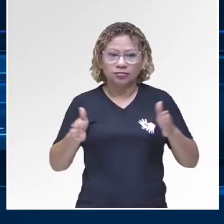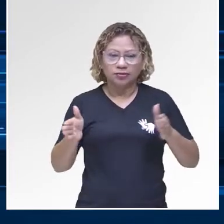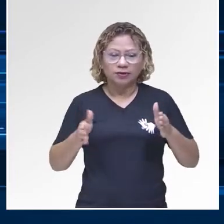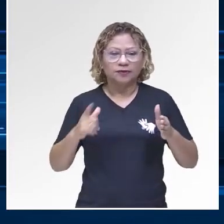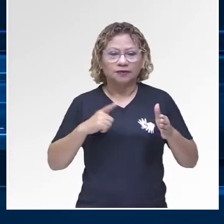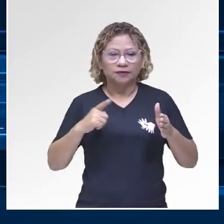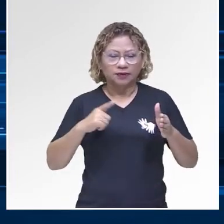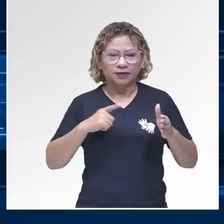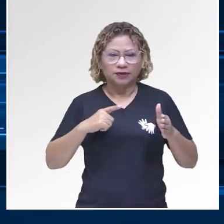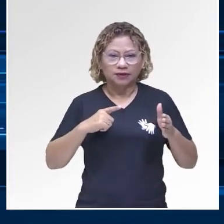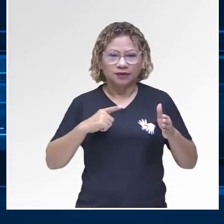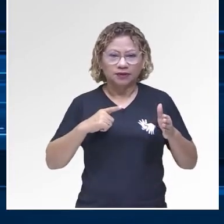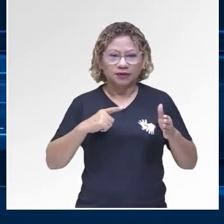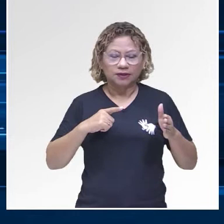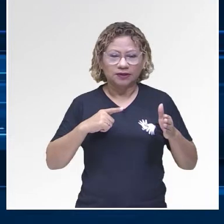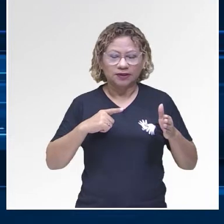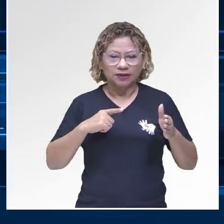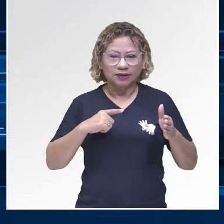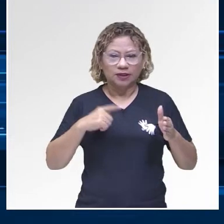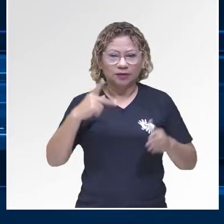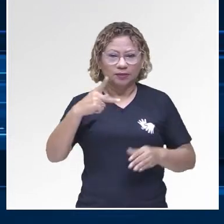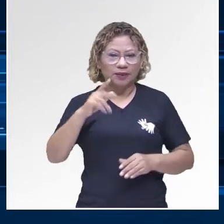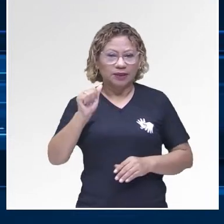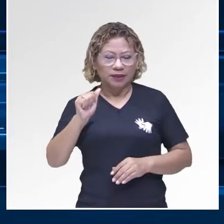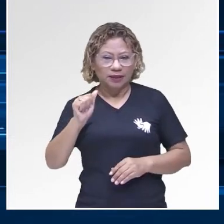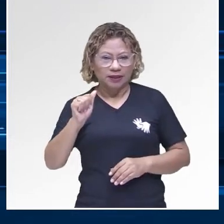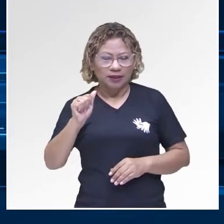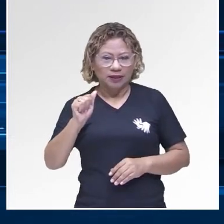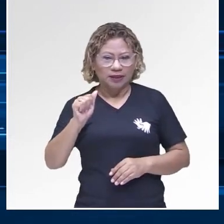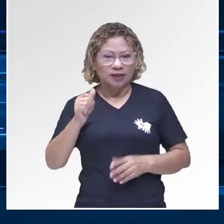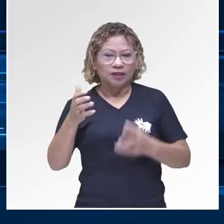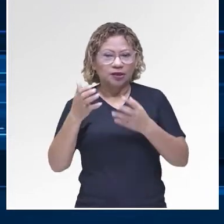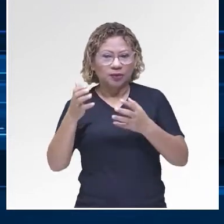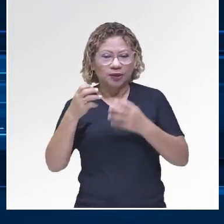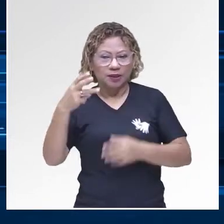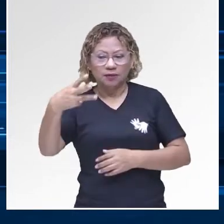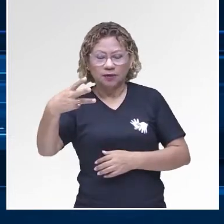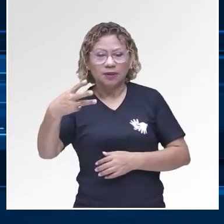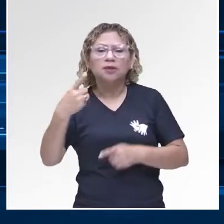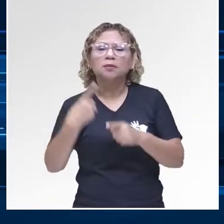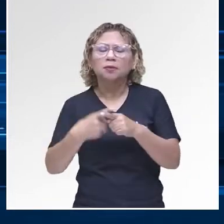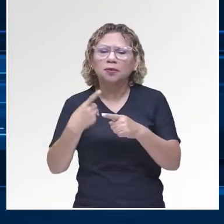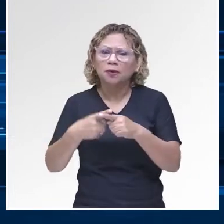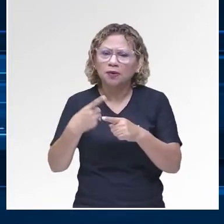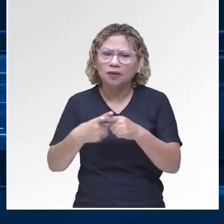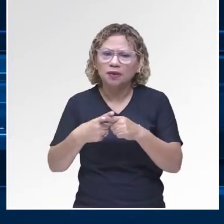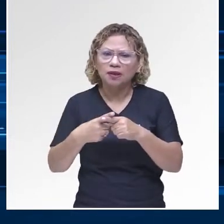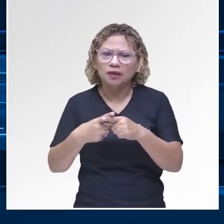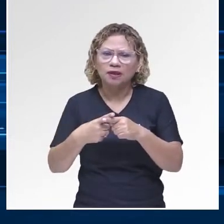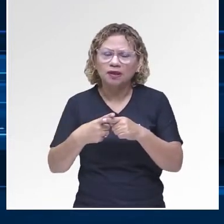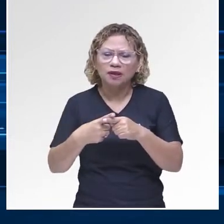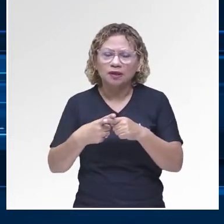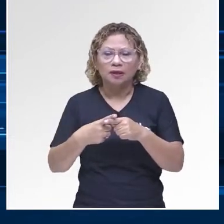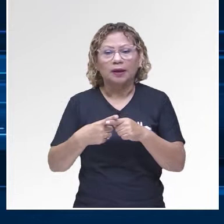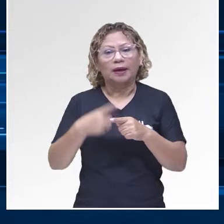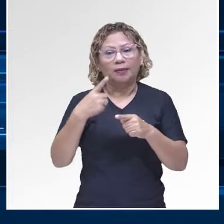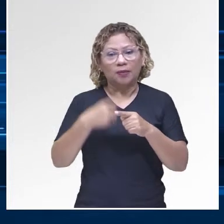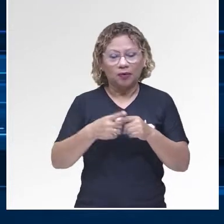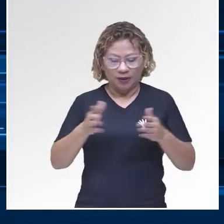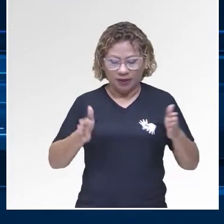uma PA cuja razão é 3. Por que é 3? Porque os termos estão aumentando de 3 em 3,